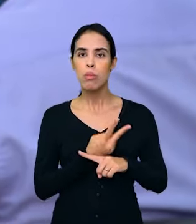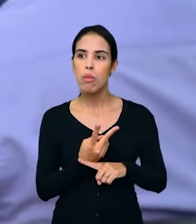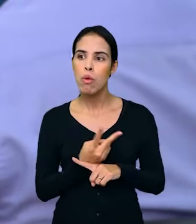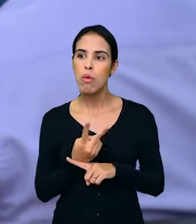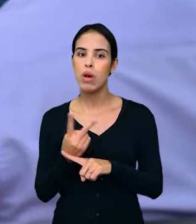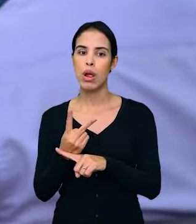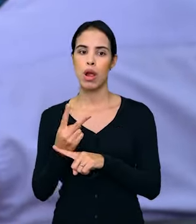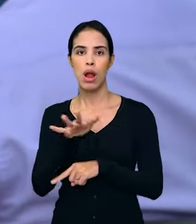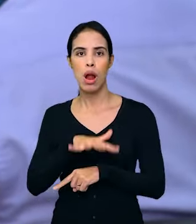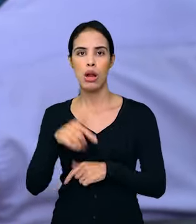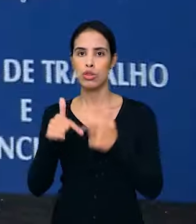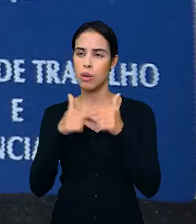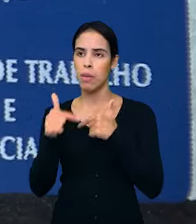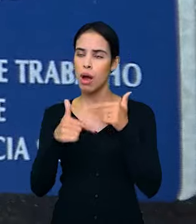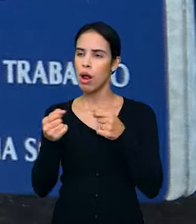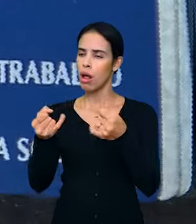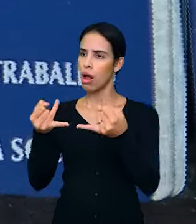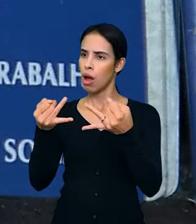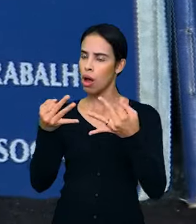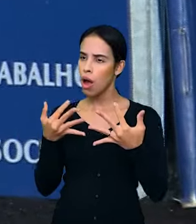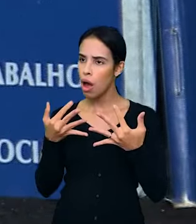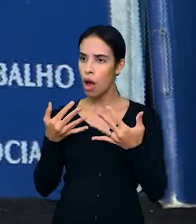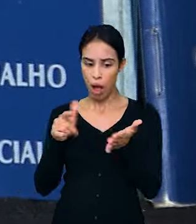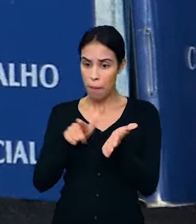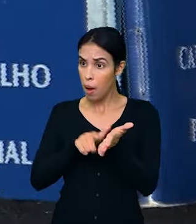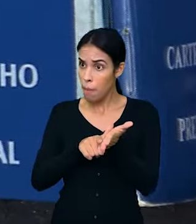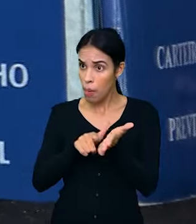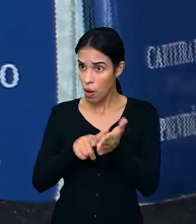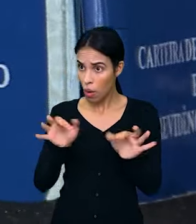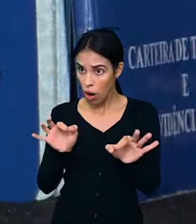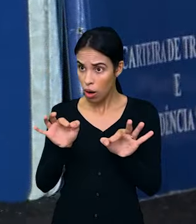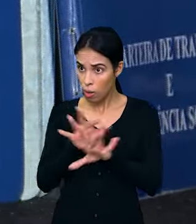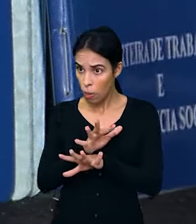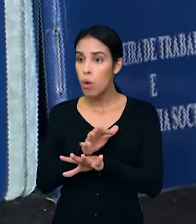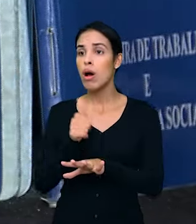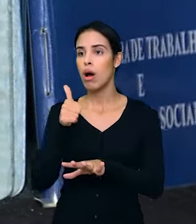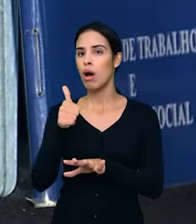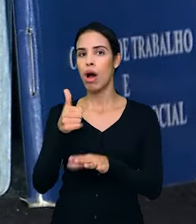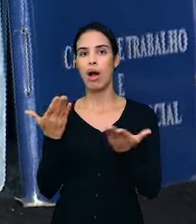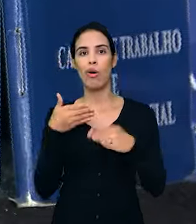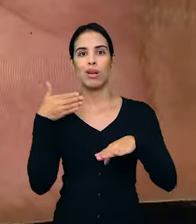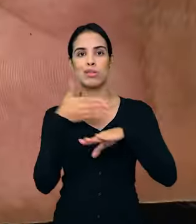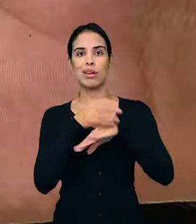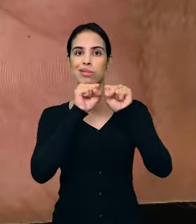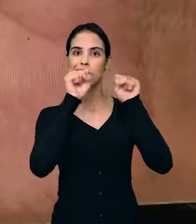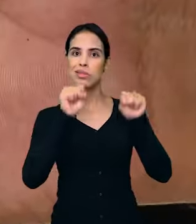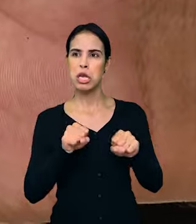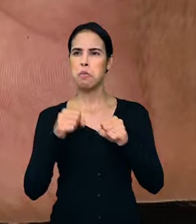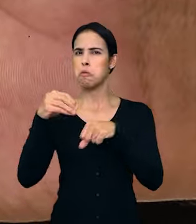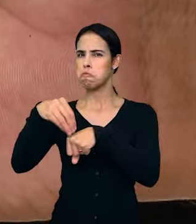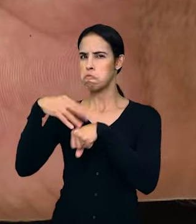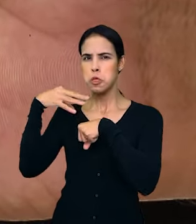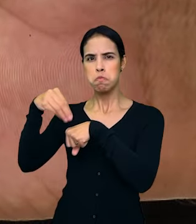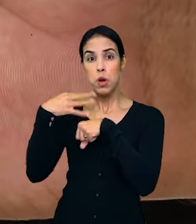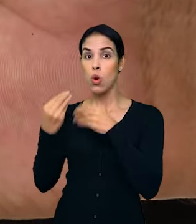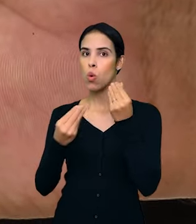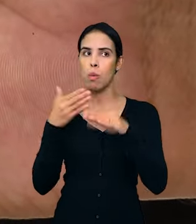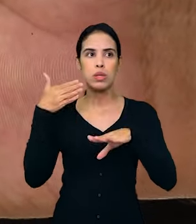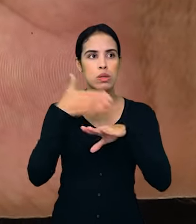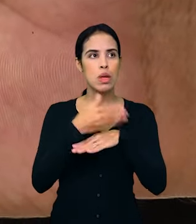procurei uma agência, né, do trabalhador. A mulher explicou tudo pra mim certinho e explicou que não tem mais a física, né, apenas a digital. Então ela me deu todo um tutorial